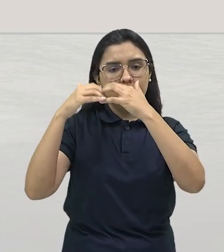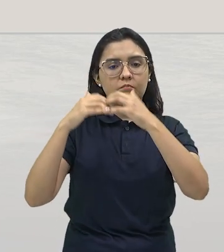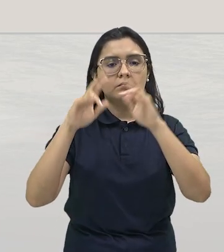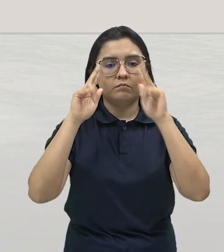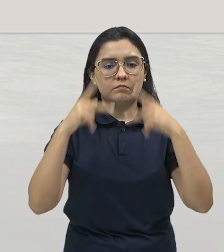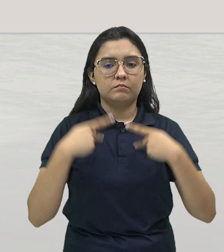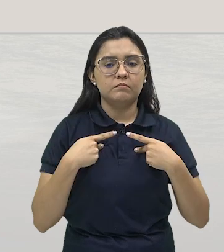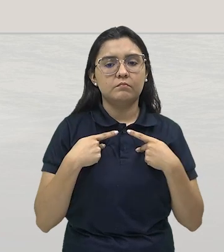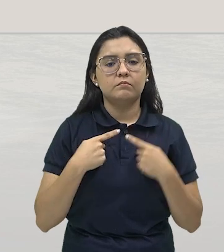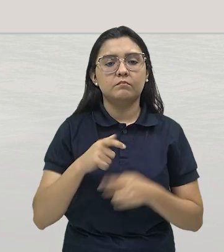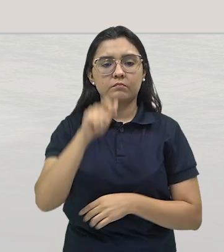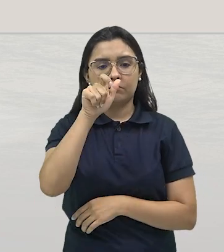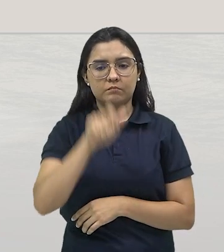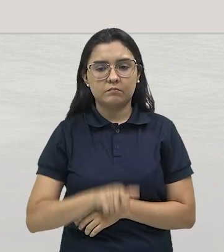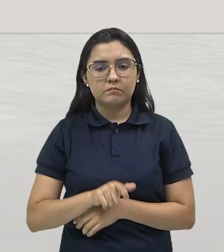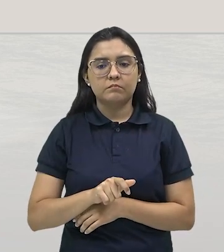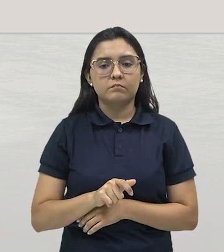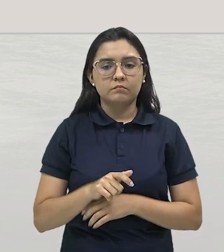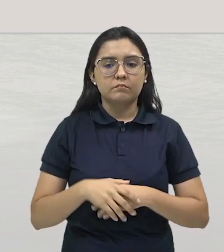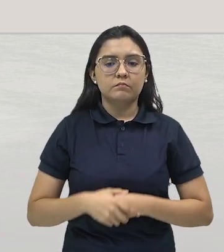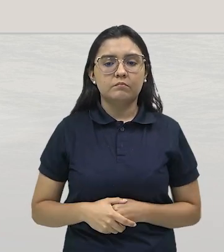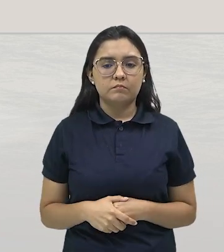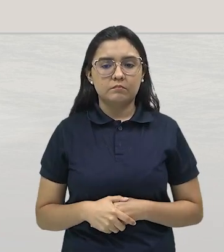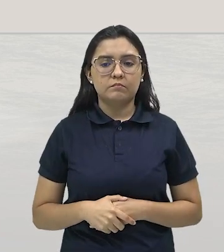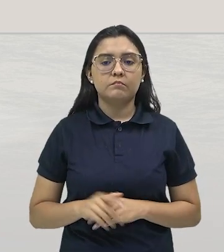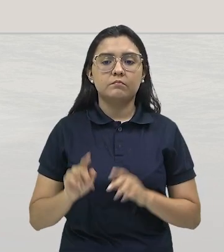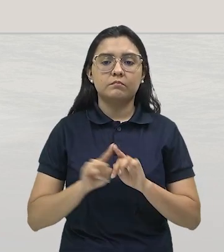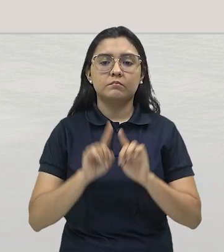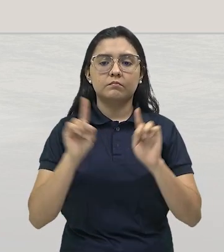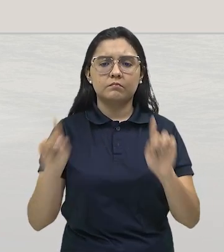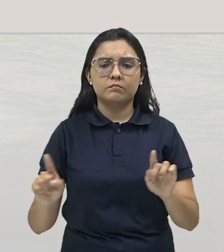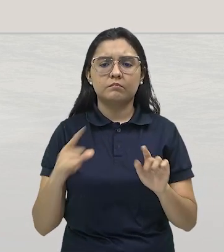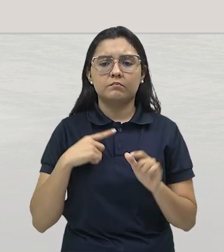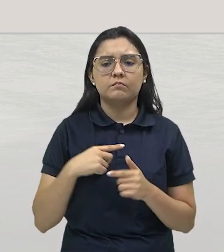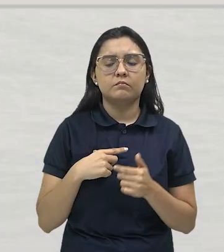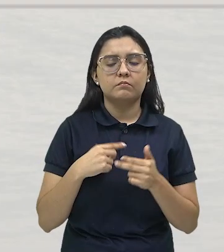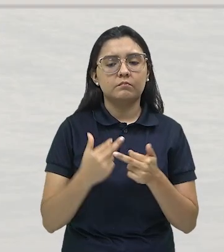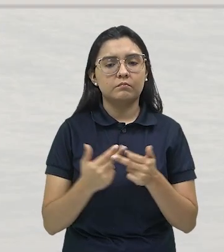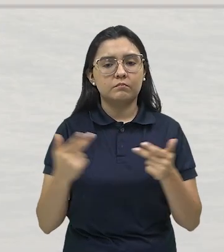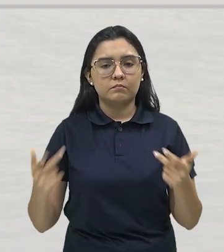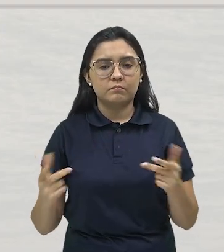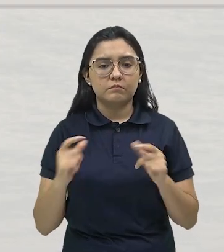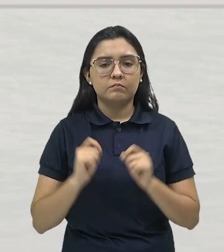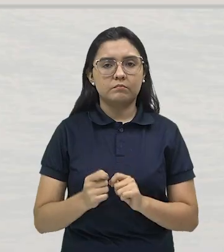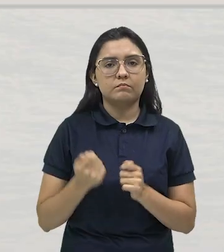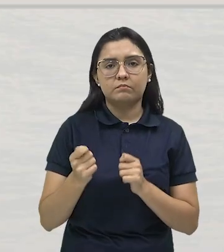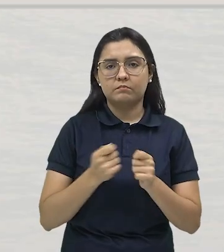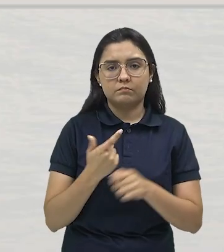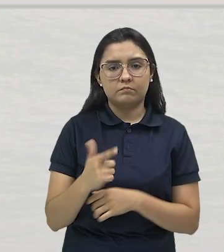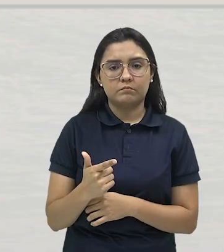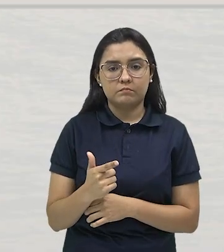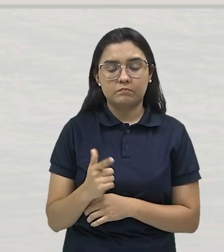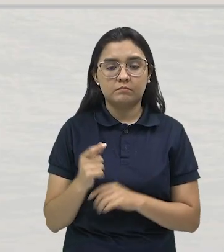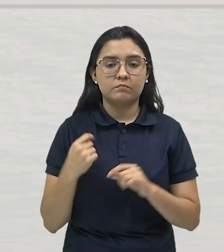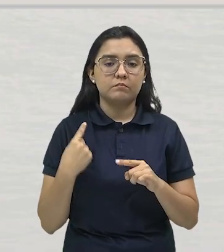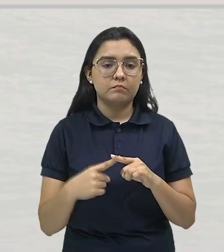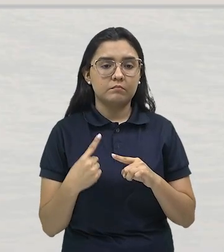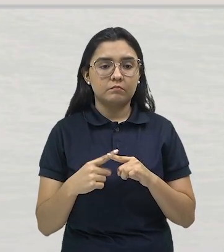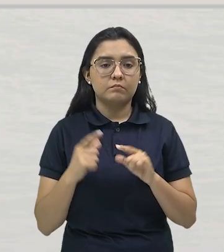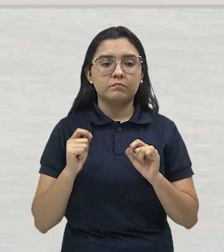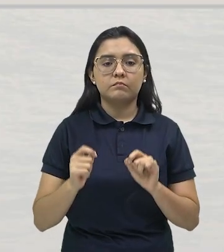Ele é o próximo. Mas logo as coisas começaram a sair do controle. O que antes era um lugar para